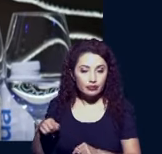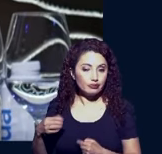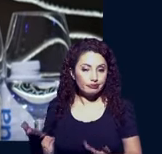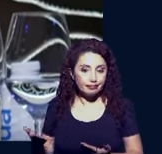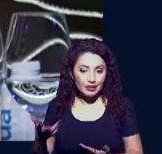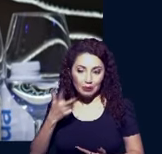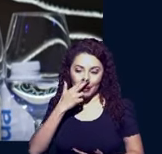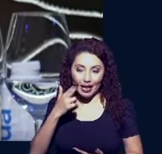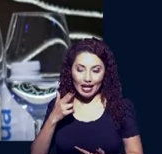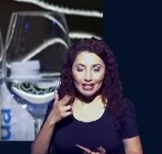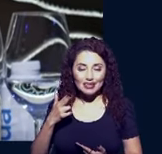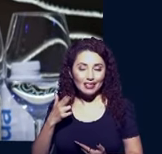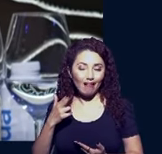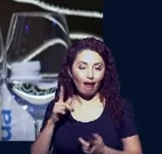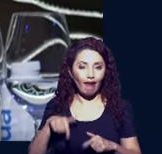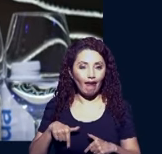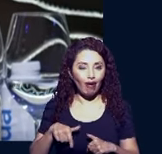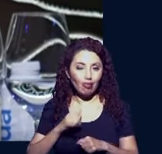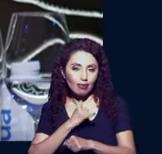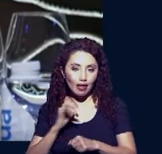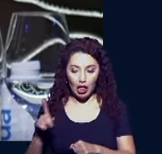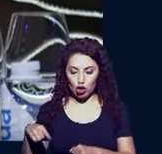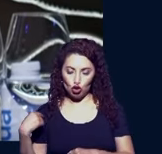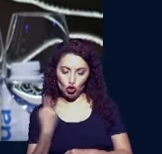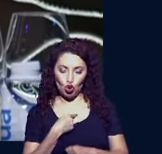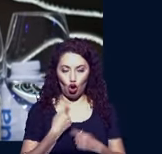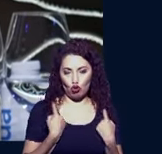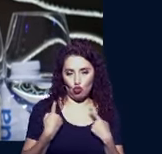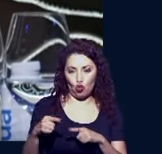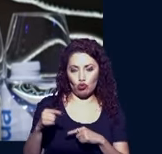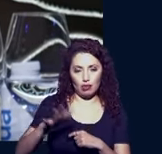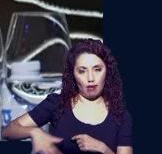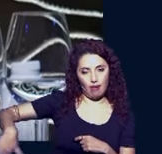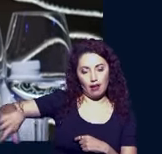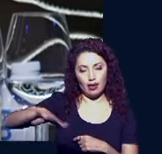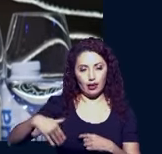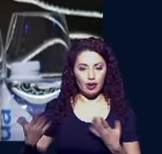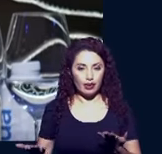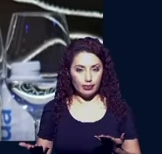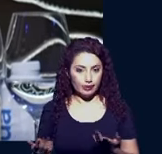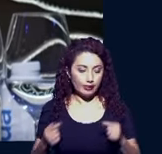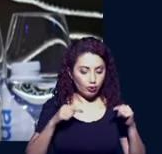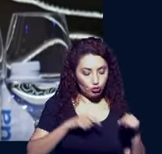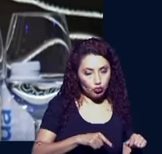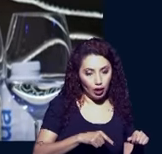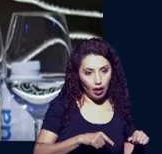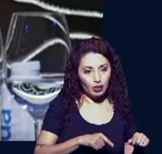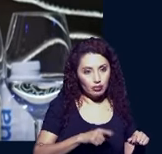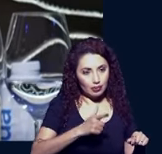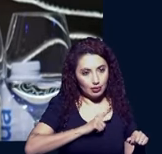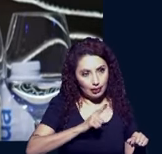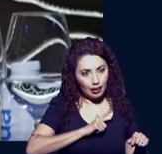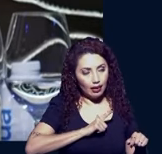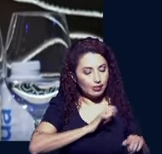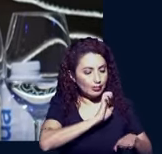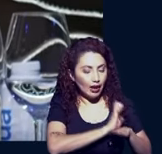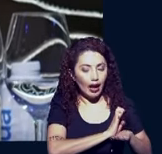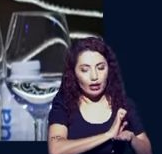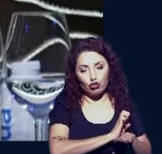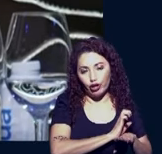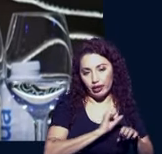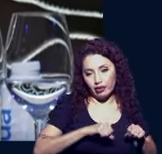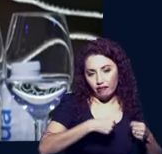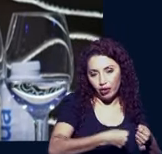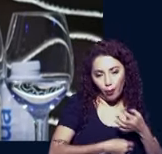o famoso nós Contra Eles ou seja de um lado vão tá estados que defendem uma posição do outro outos a